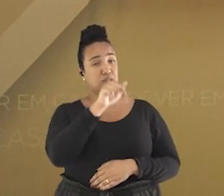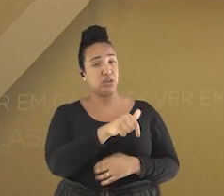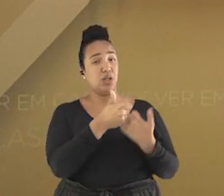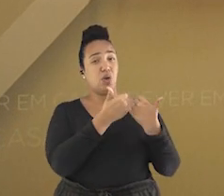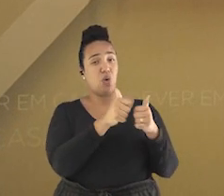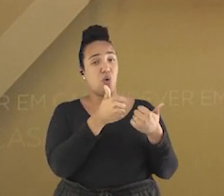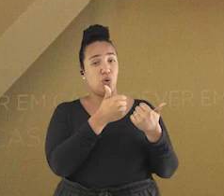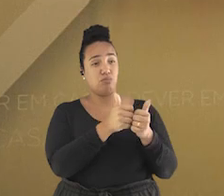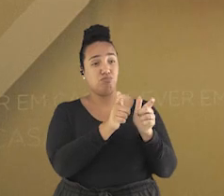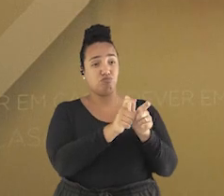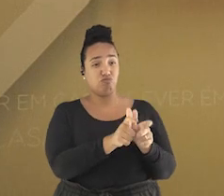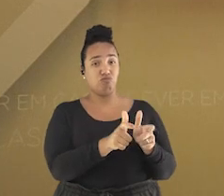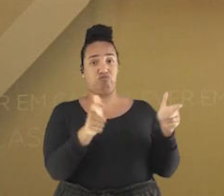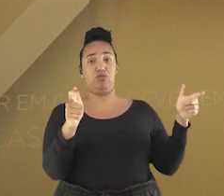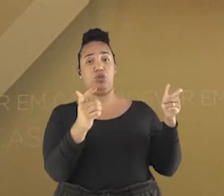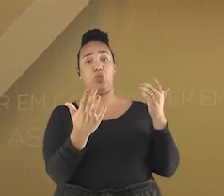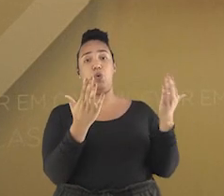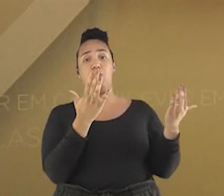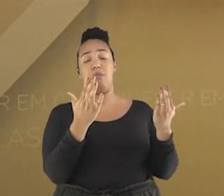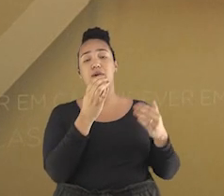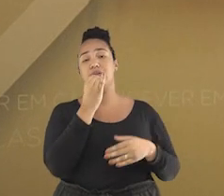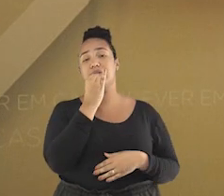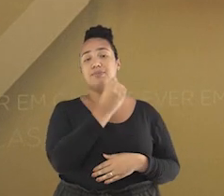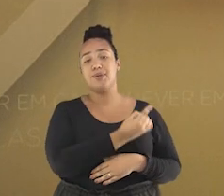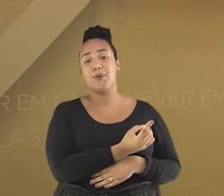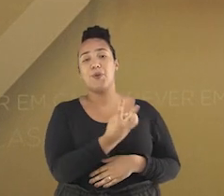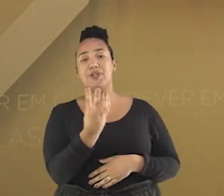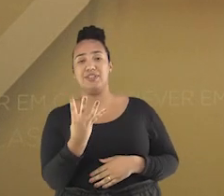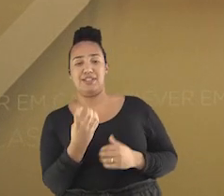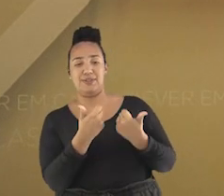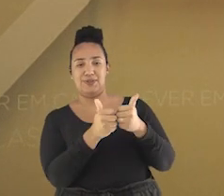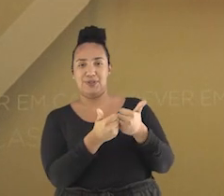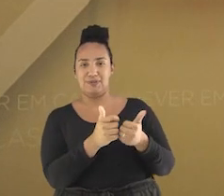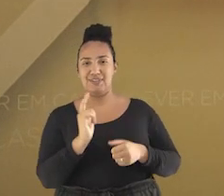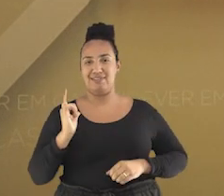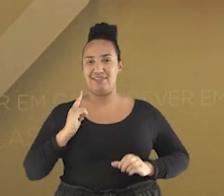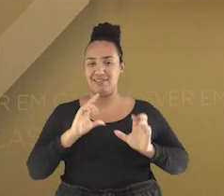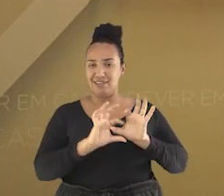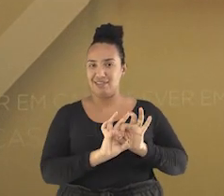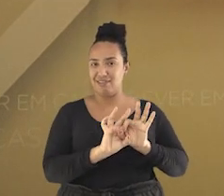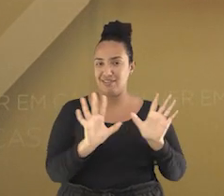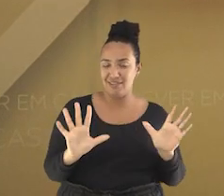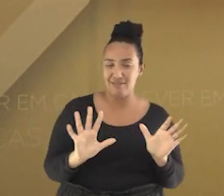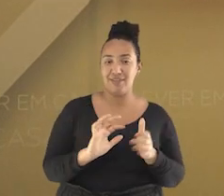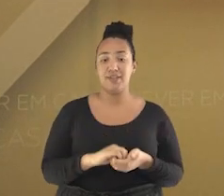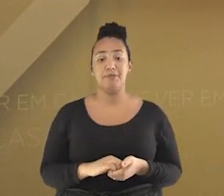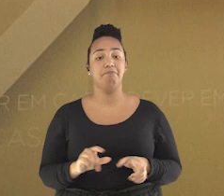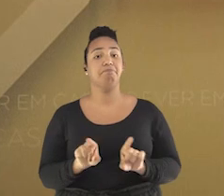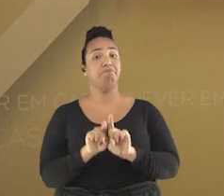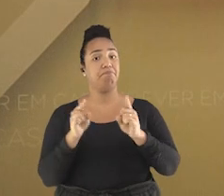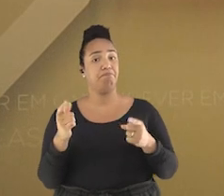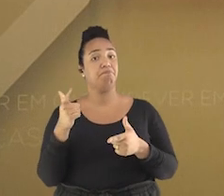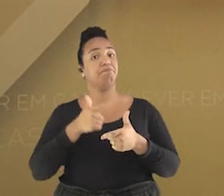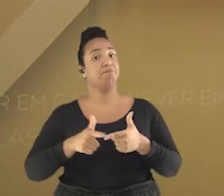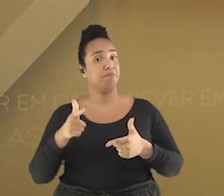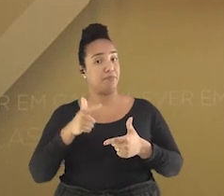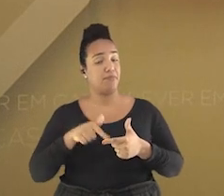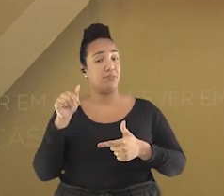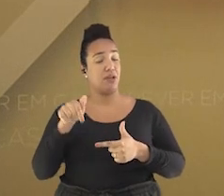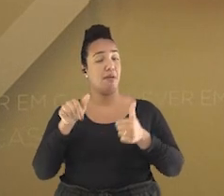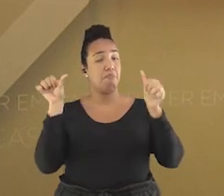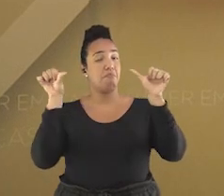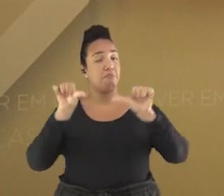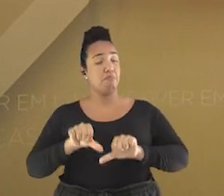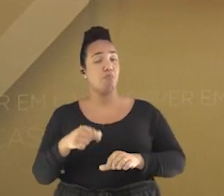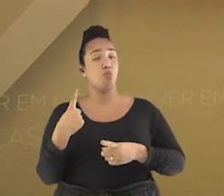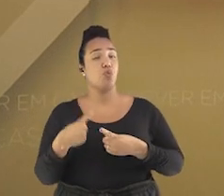muito grande se comparada à quantidade de ônibus. Além disso, esse problema ele também é intensificado pela